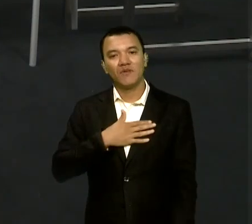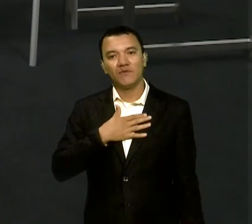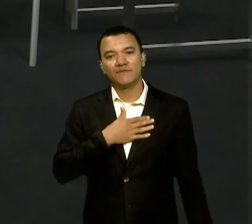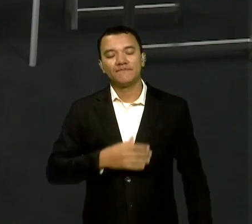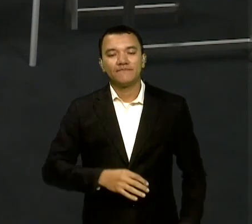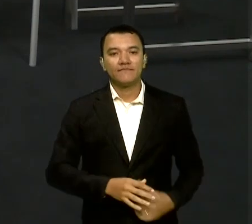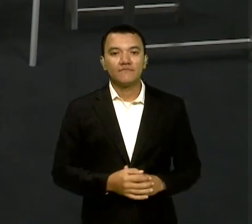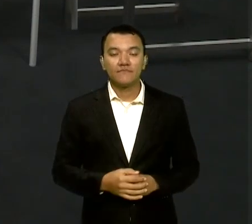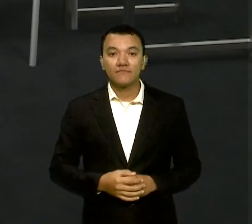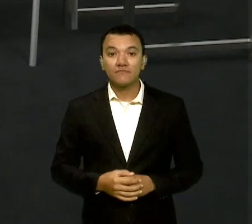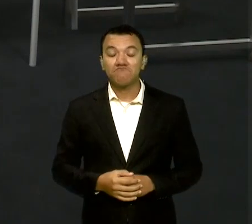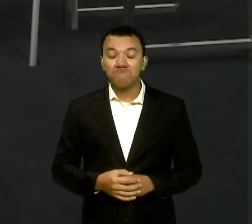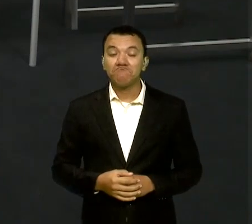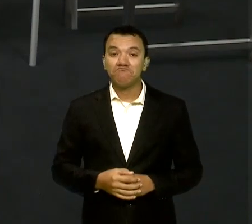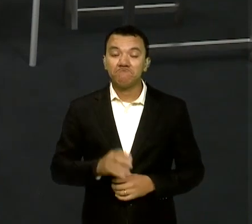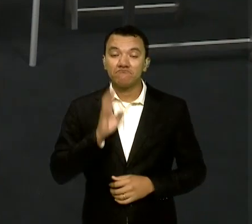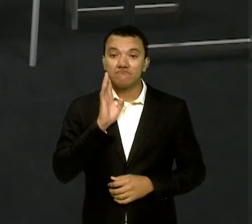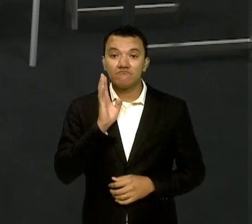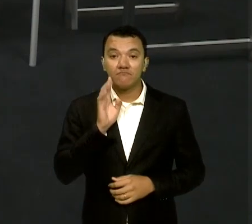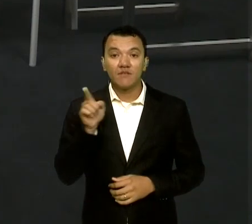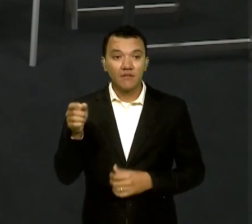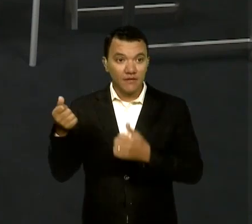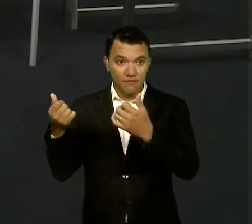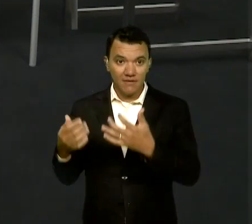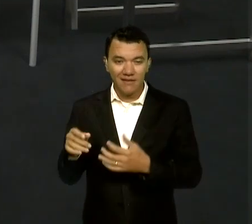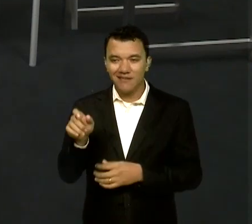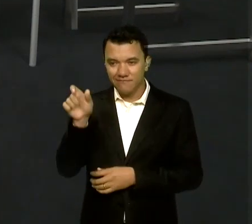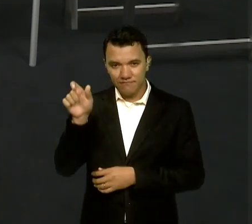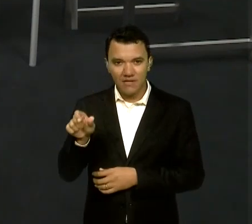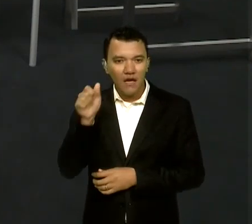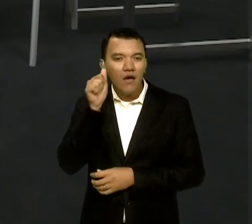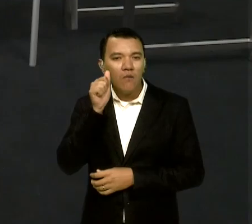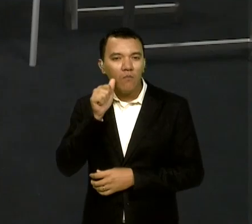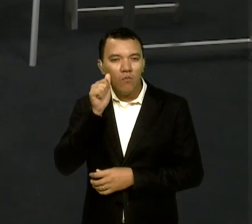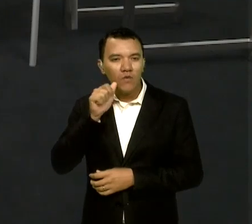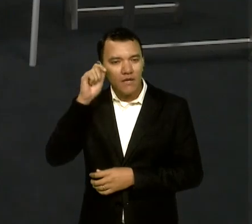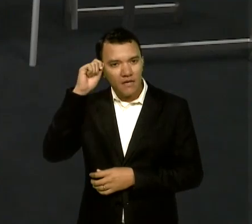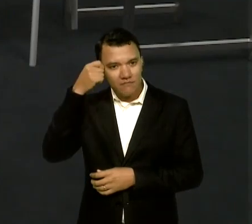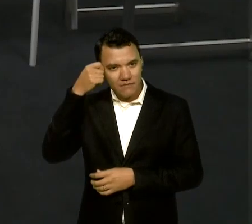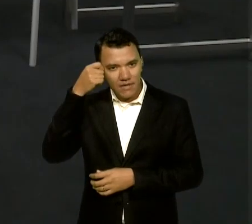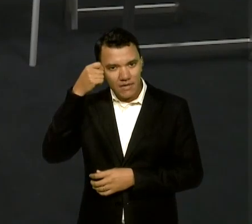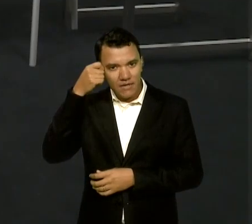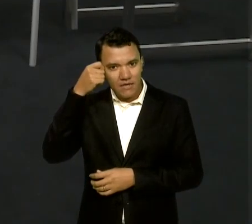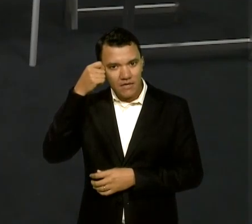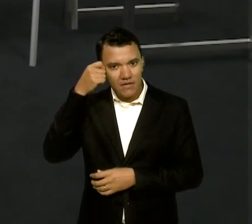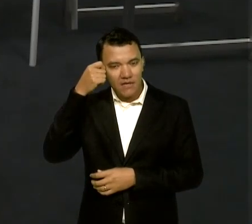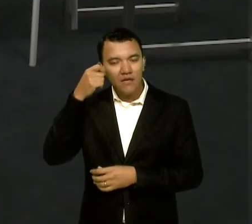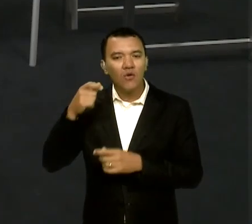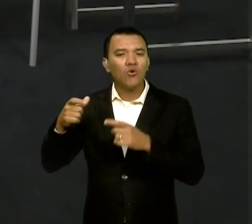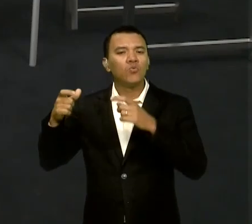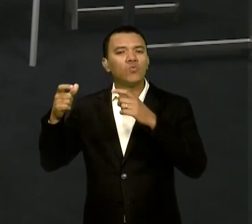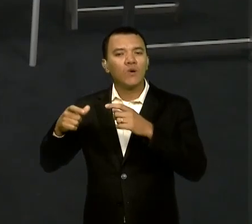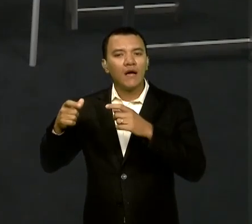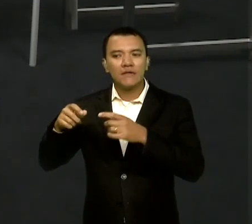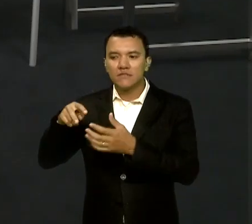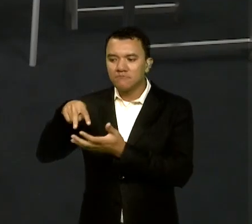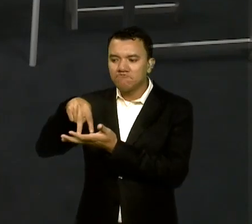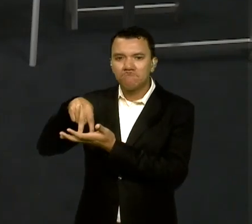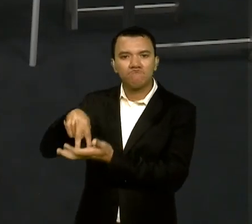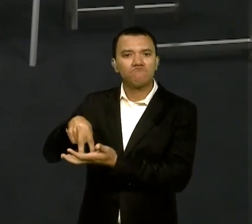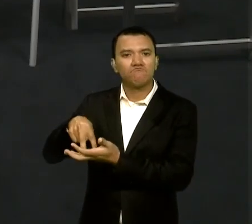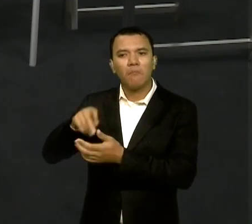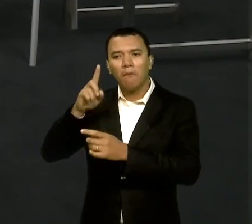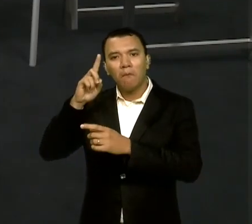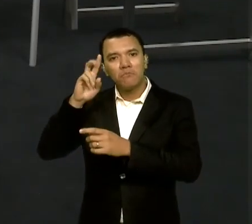é interessante você falar sobre a mulher preta, né, nesse, sim, lugar de comando, uhum, de